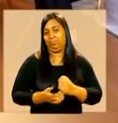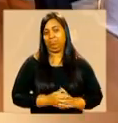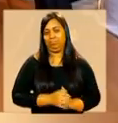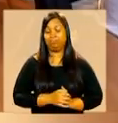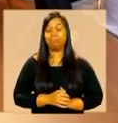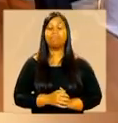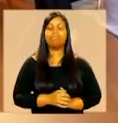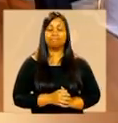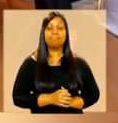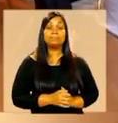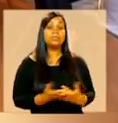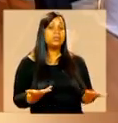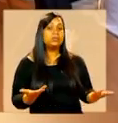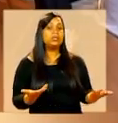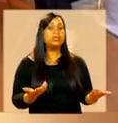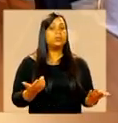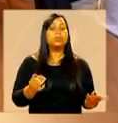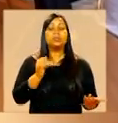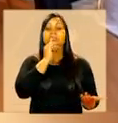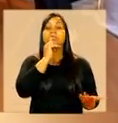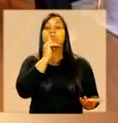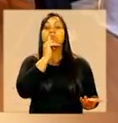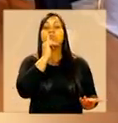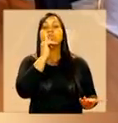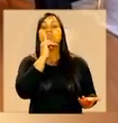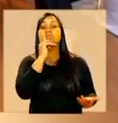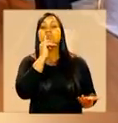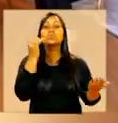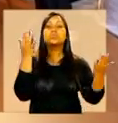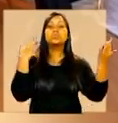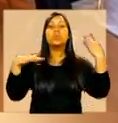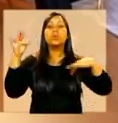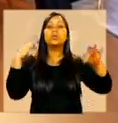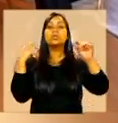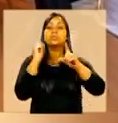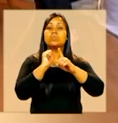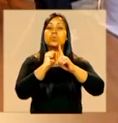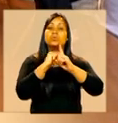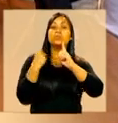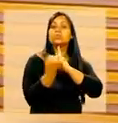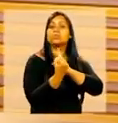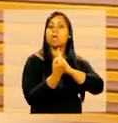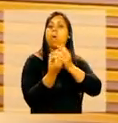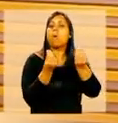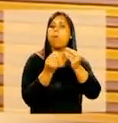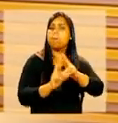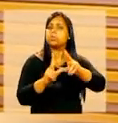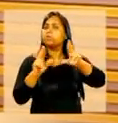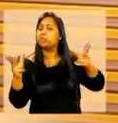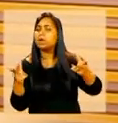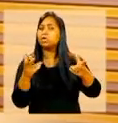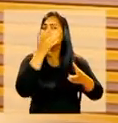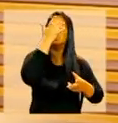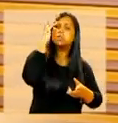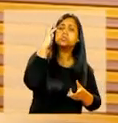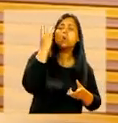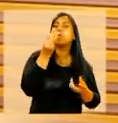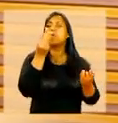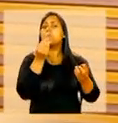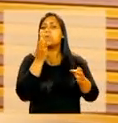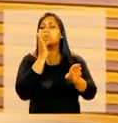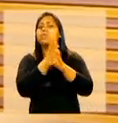né? Marcos, em geral, qual que é o público do turismo social do SESC? Se ele é muito diverso ou vocês acabam